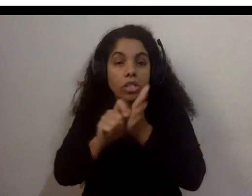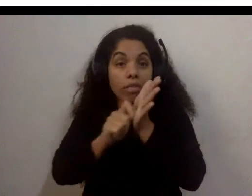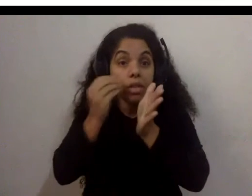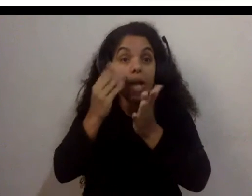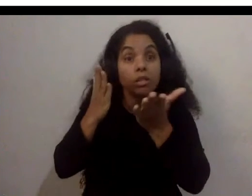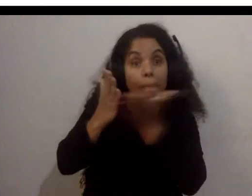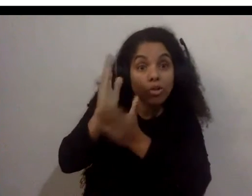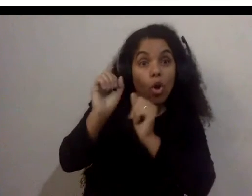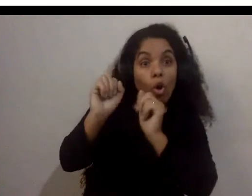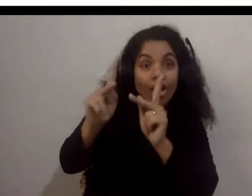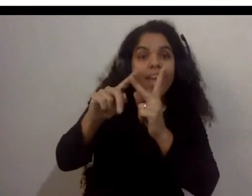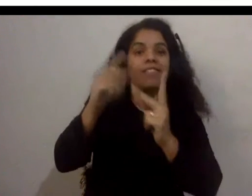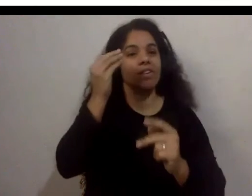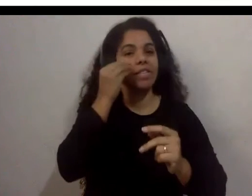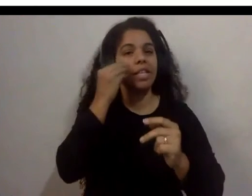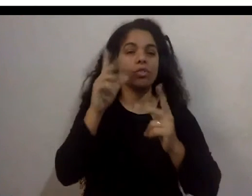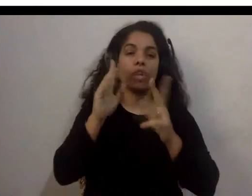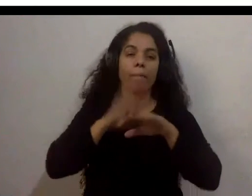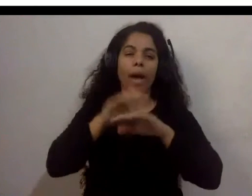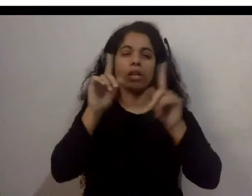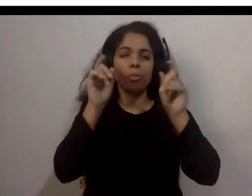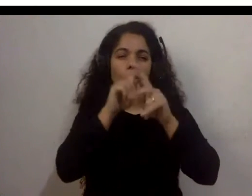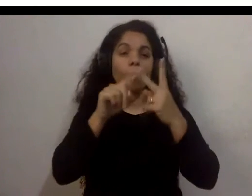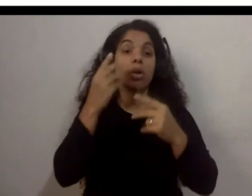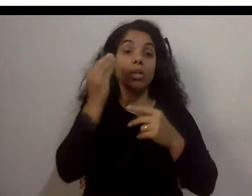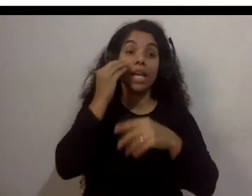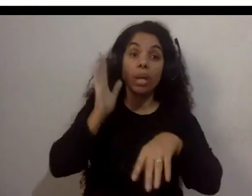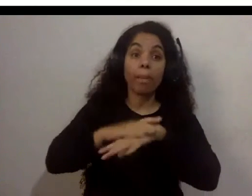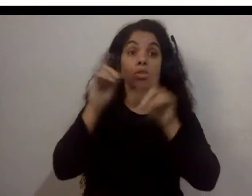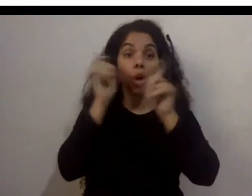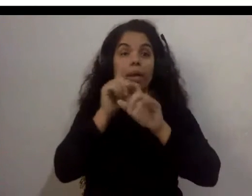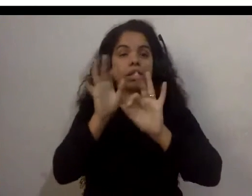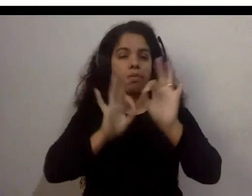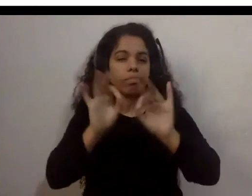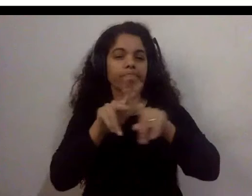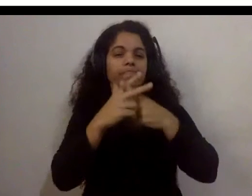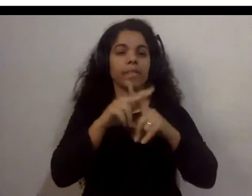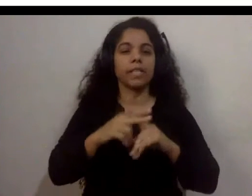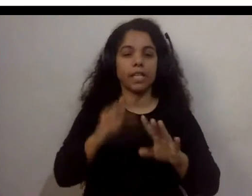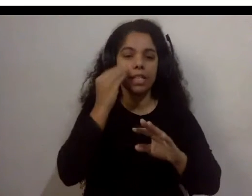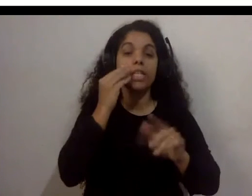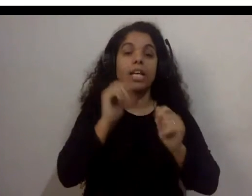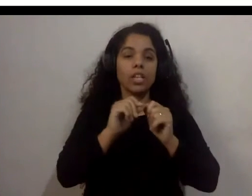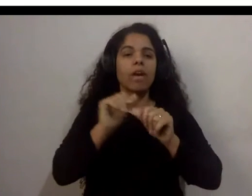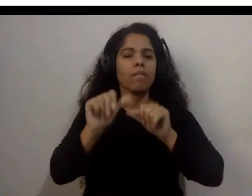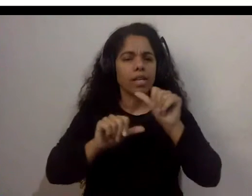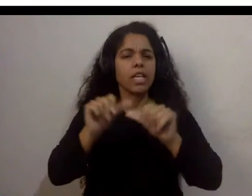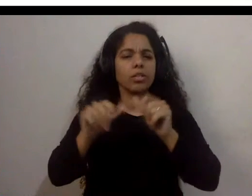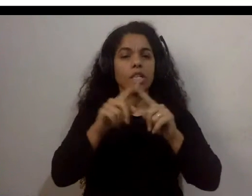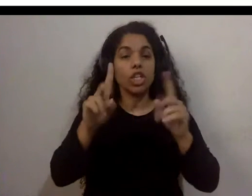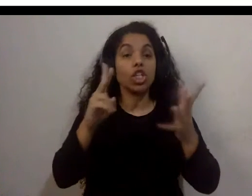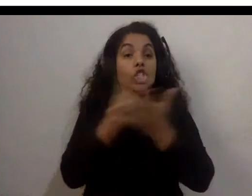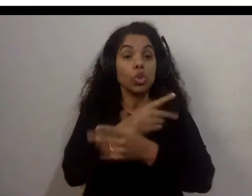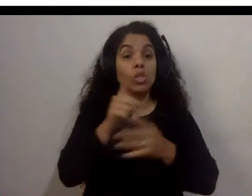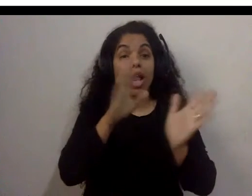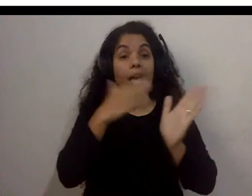beleza, vou tornar esse teste um pouco mais complexo. Agora o teste está mais complexo, vamos acertar esse teste. E aí vai fazendo isso. E isso te leva